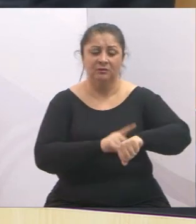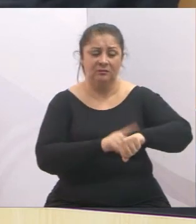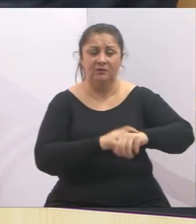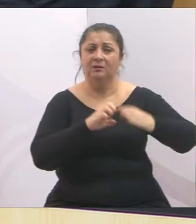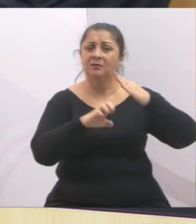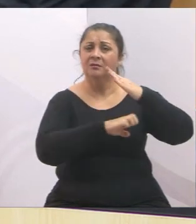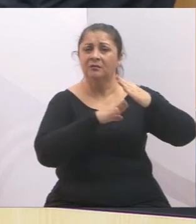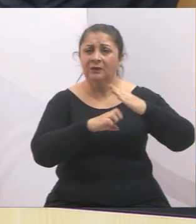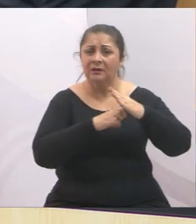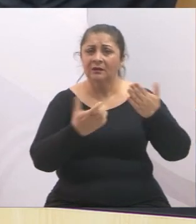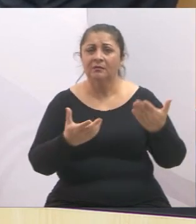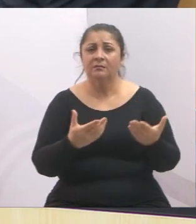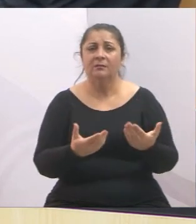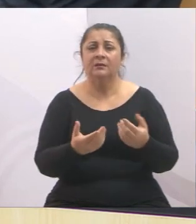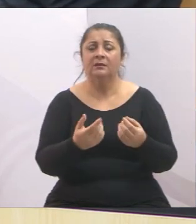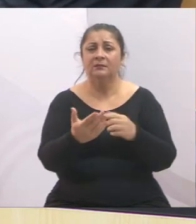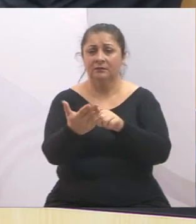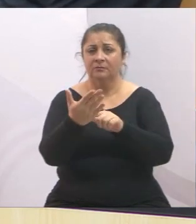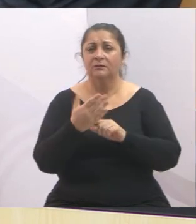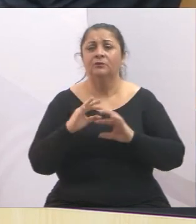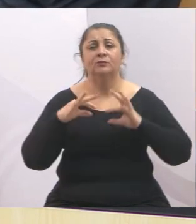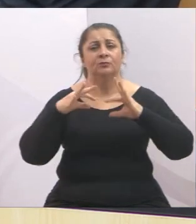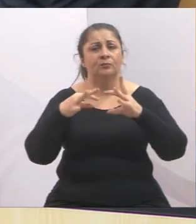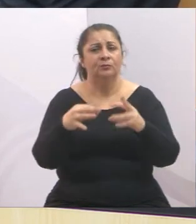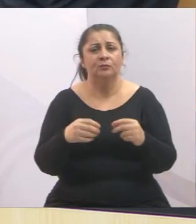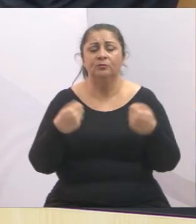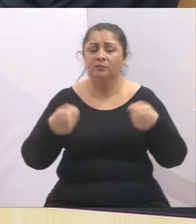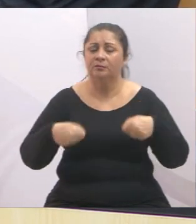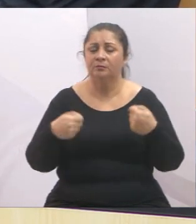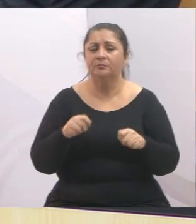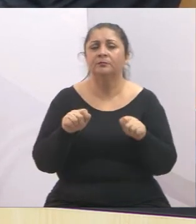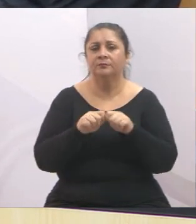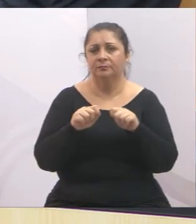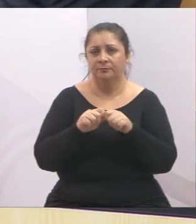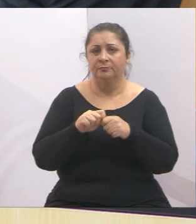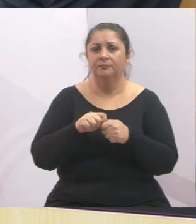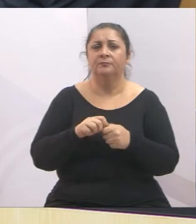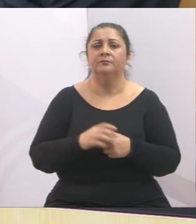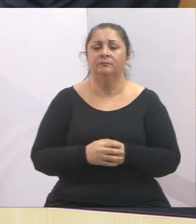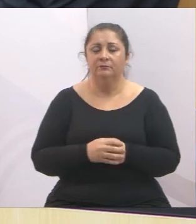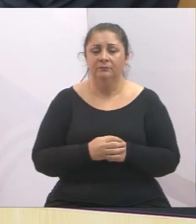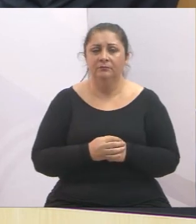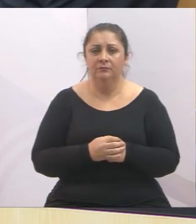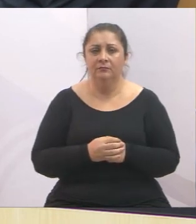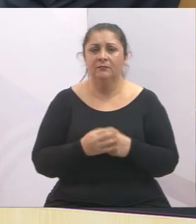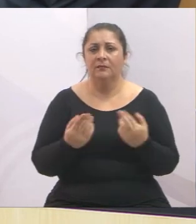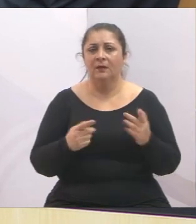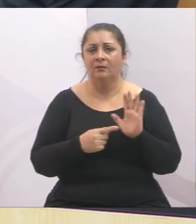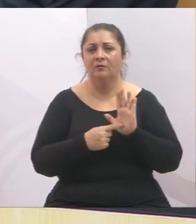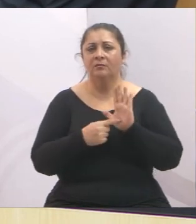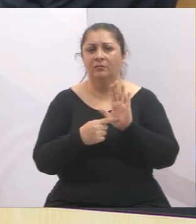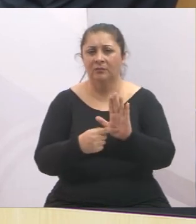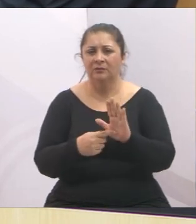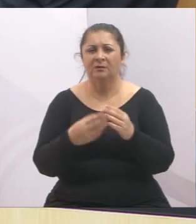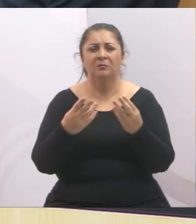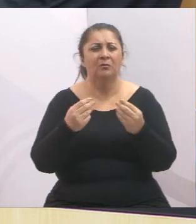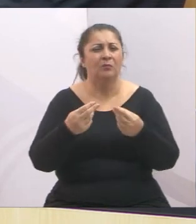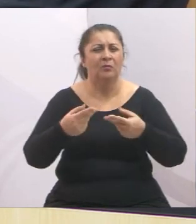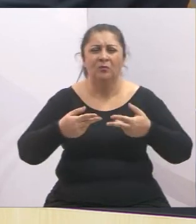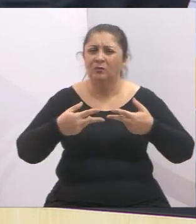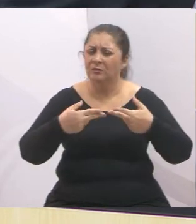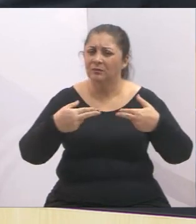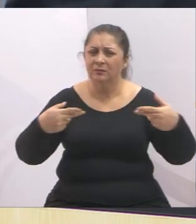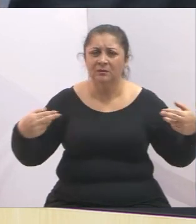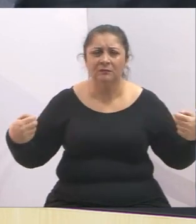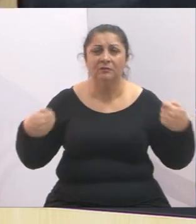as reivindicações que se interligam com a ação do Executivo Municipal e Federal, conforme segue os serviços pequenos e muito agravante,